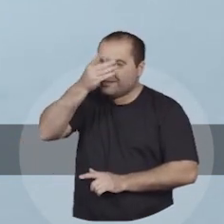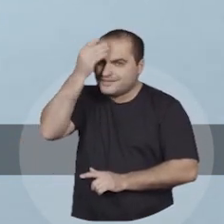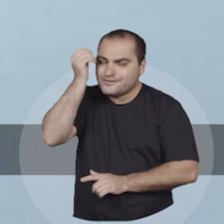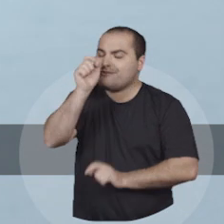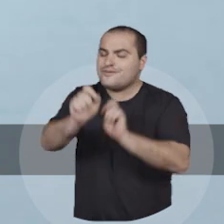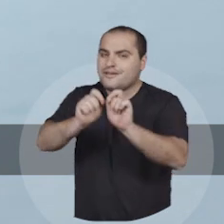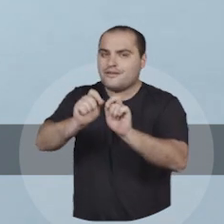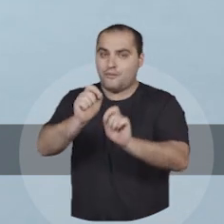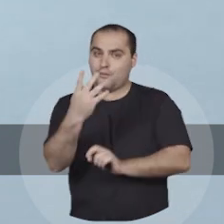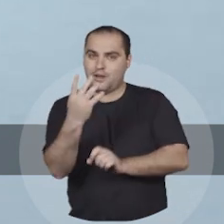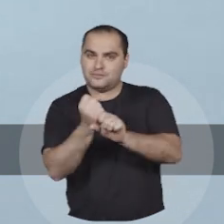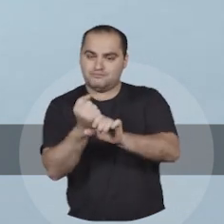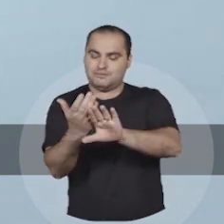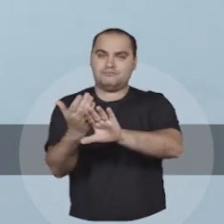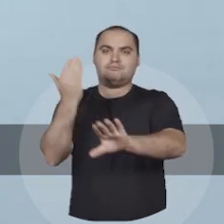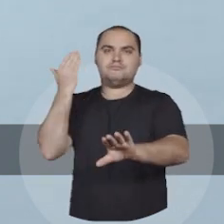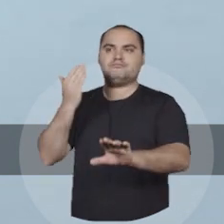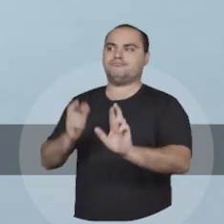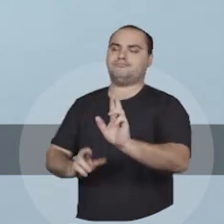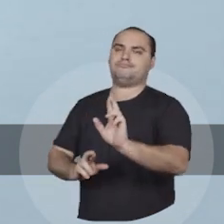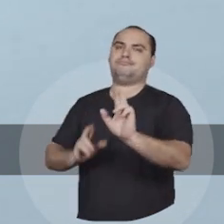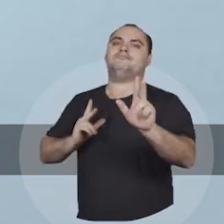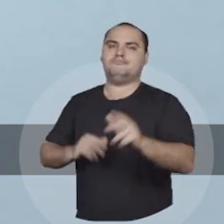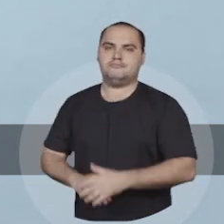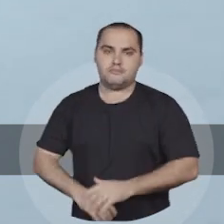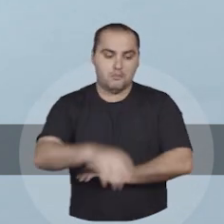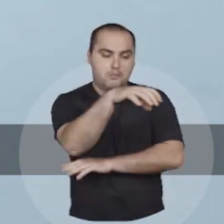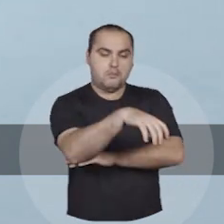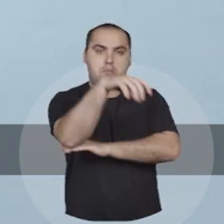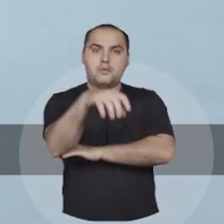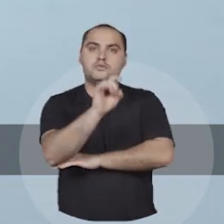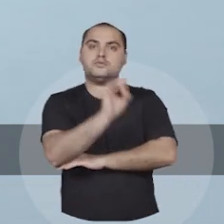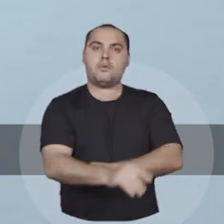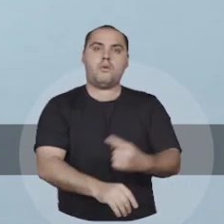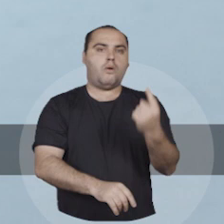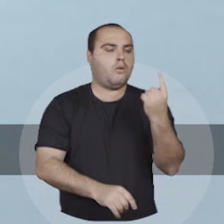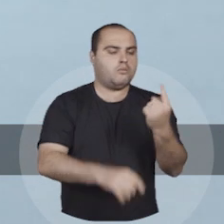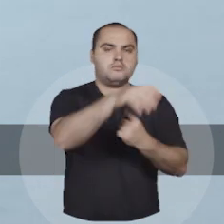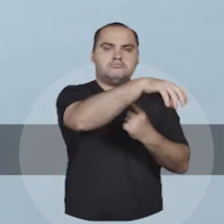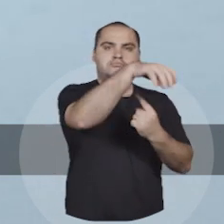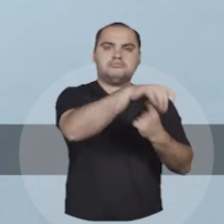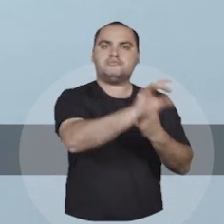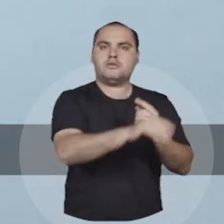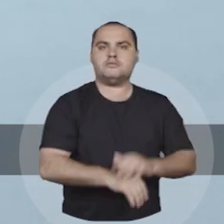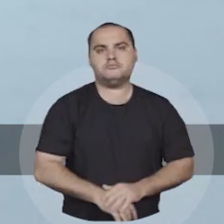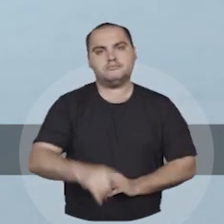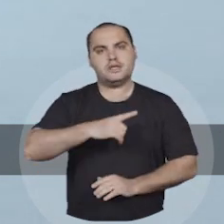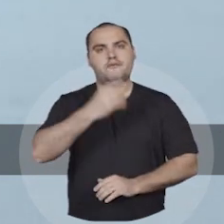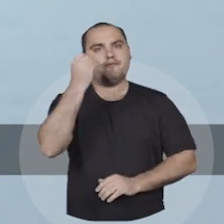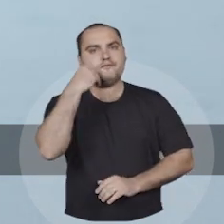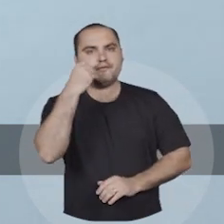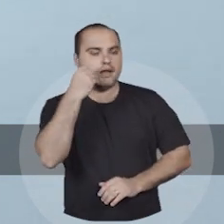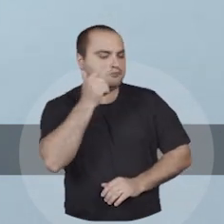não lembra é que há 4 anos a situação era bem diferente. Nosso porto tinha apenas um berço de atracação funcionando